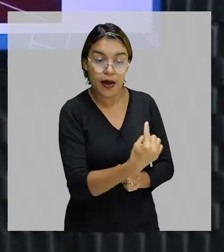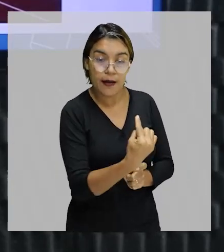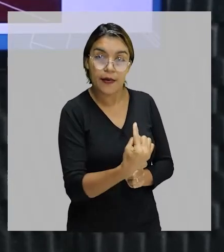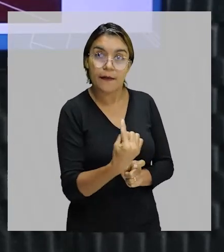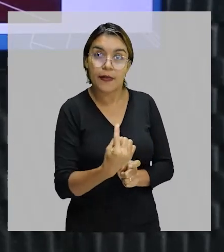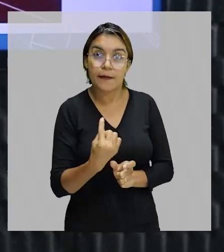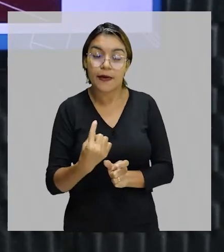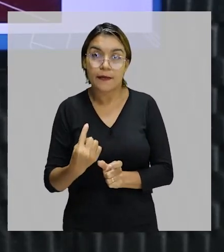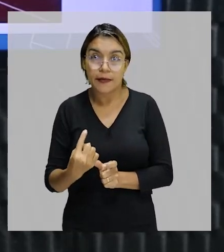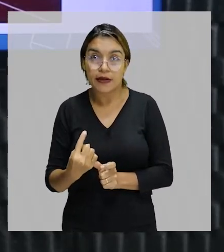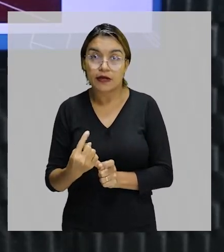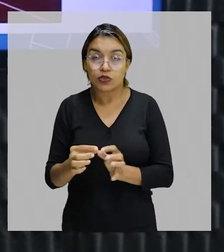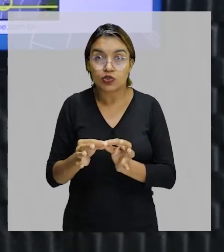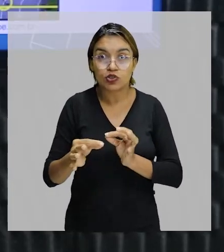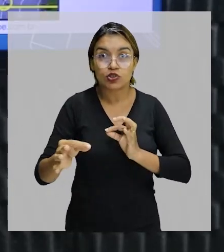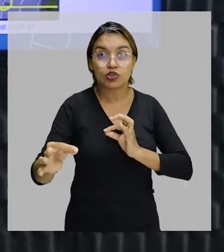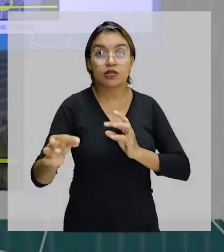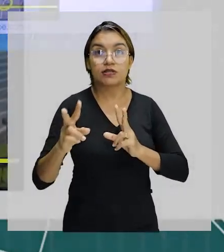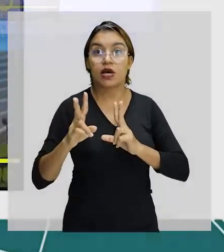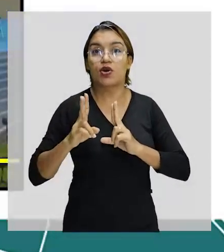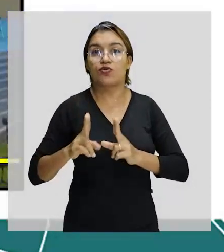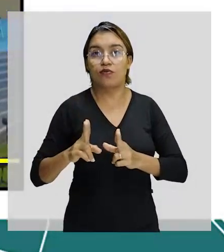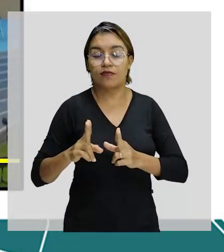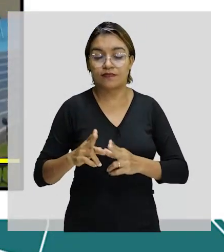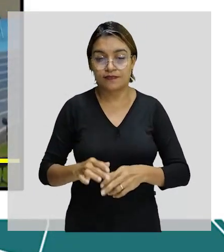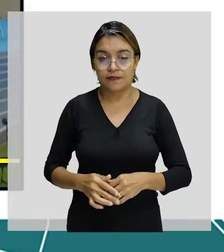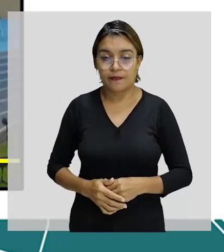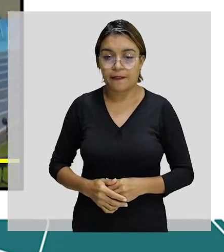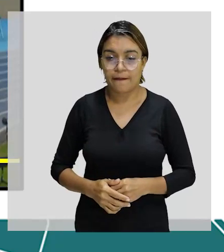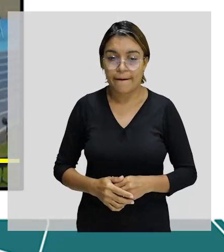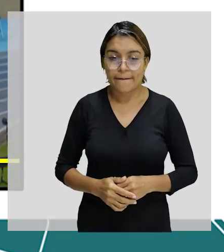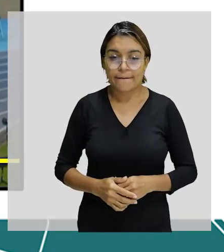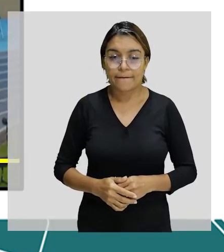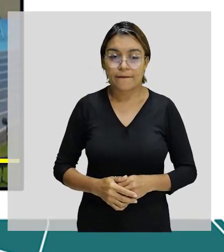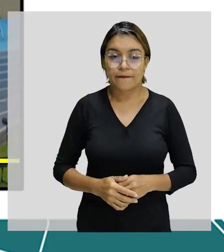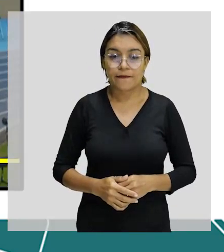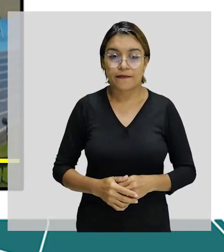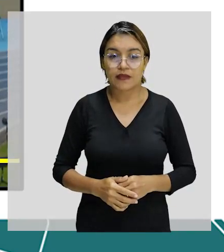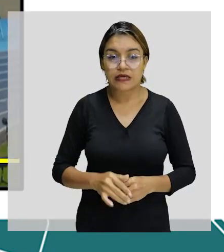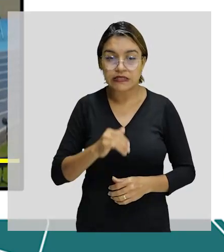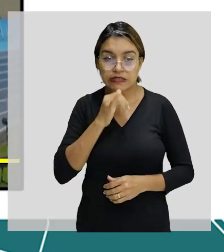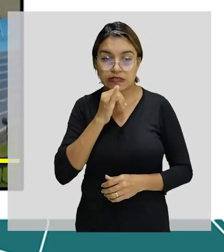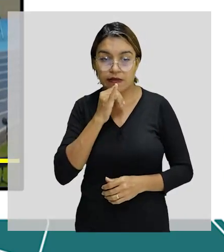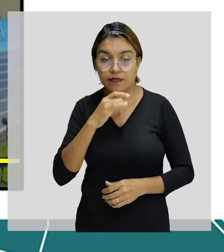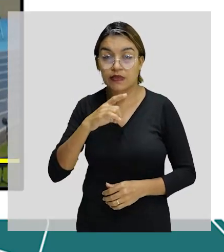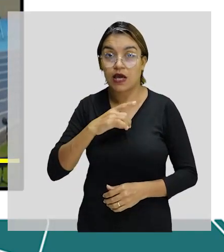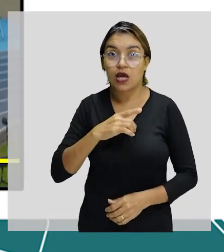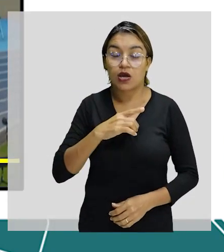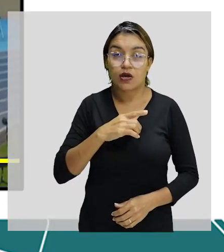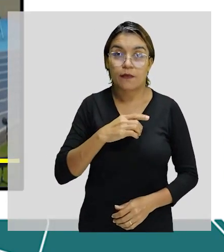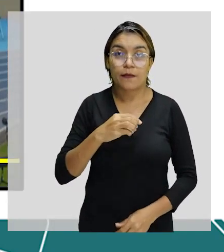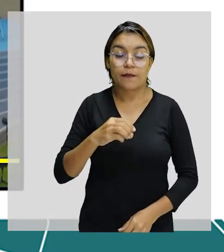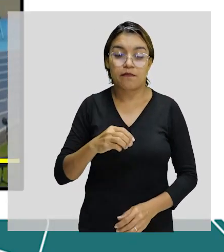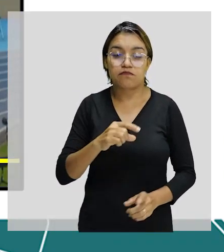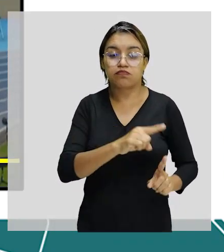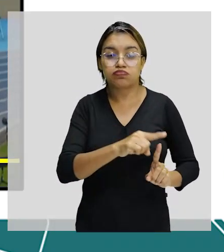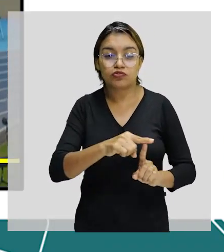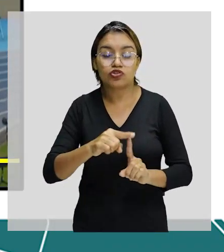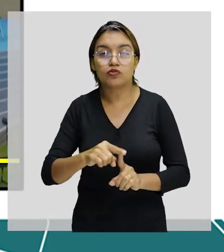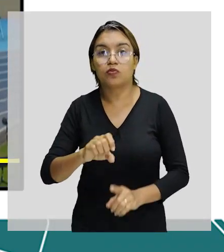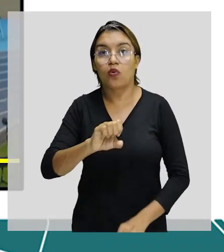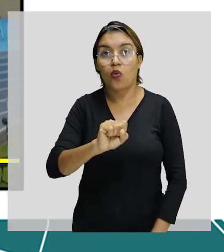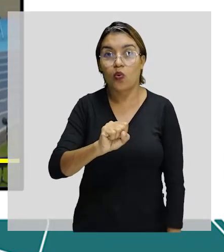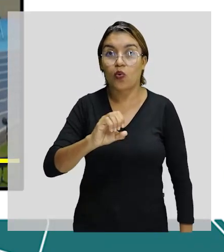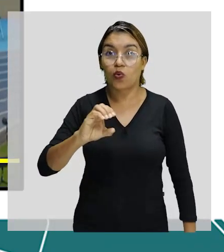mesma distância. Das corridas de meio fundo, nós temos as provas de 800 metros, de